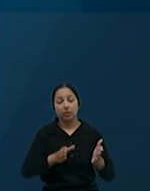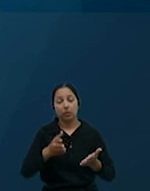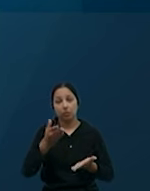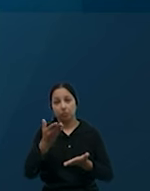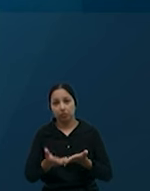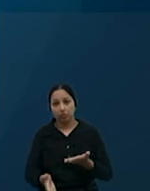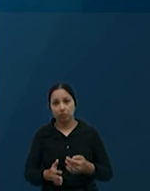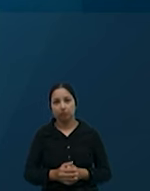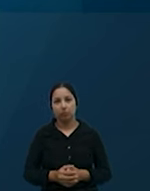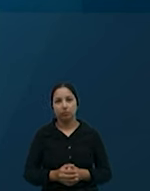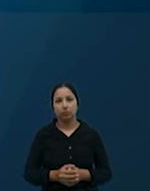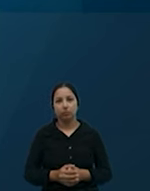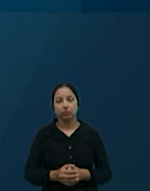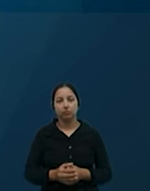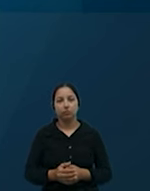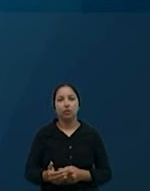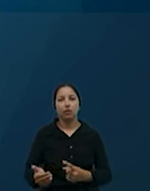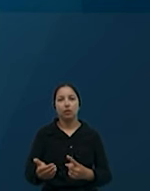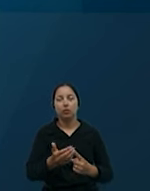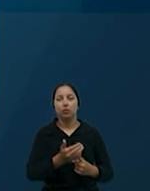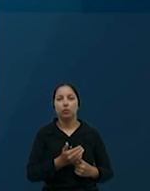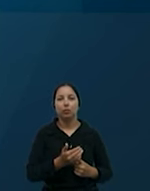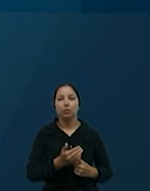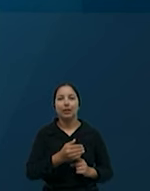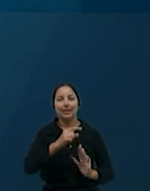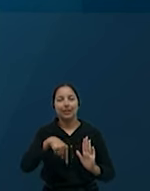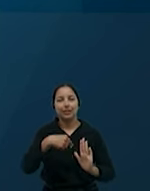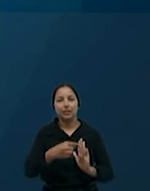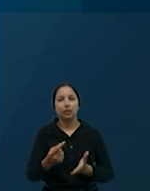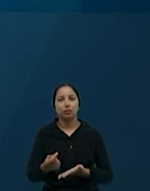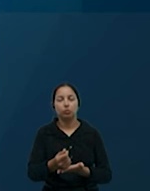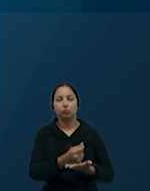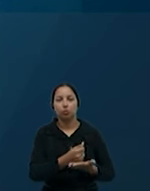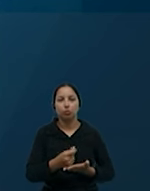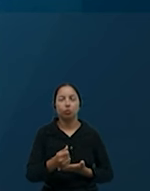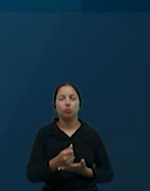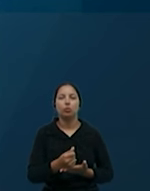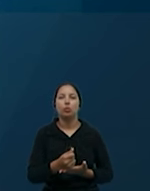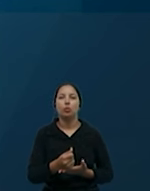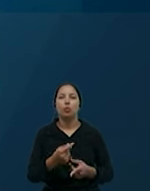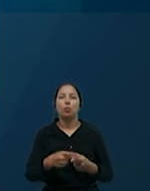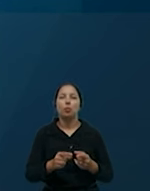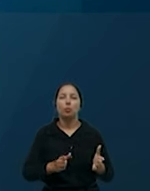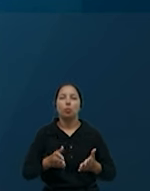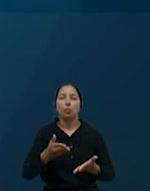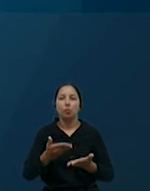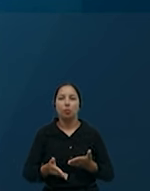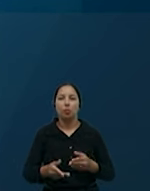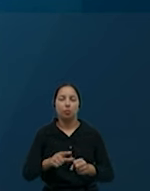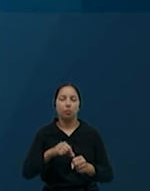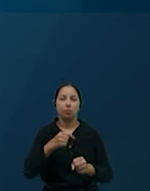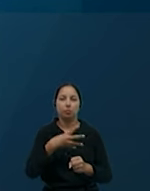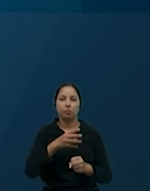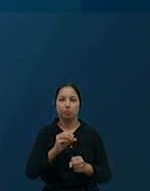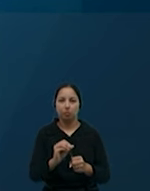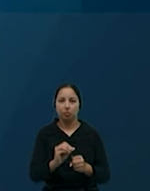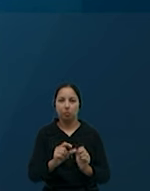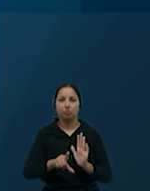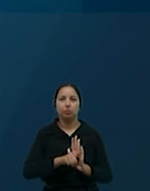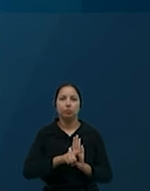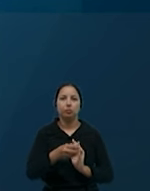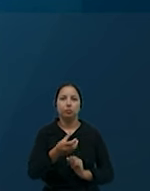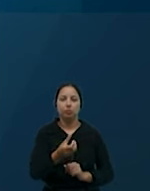a execução fiscal em razão do reconhecimento da prescrição intercorrente prevista no artigo 40 da Lei nº